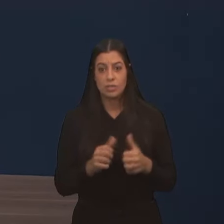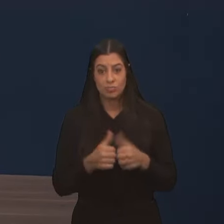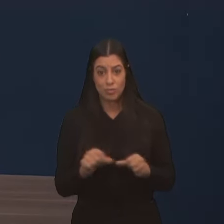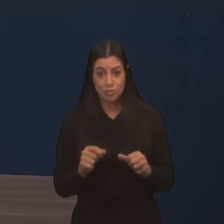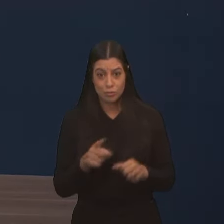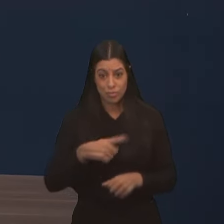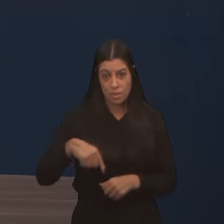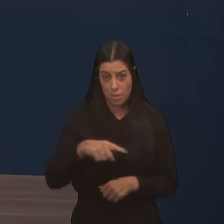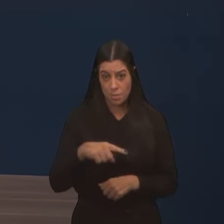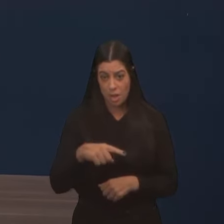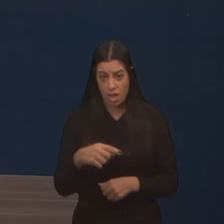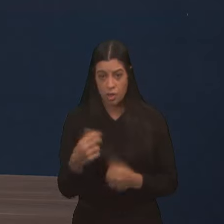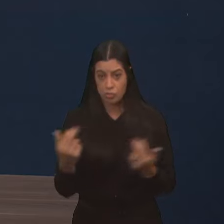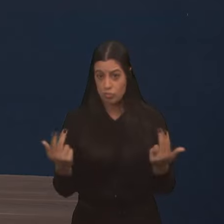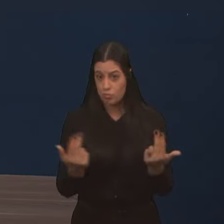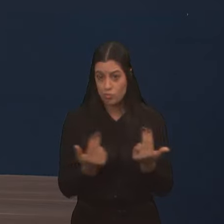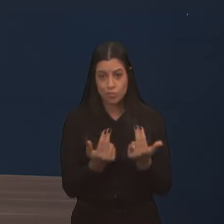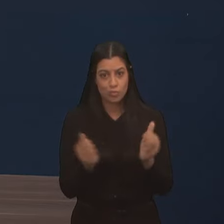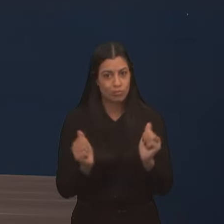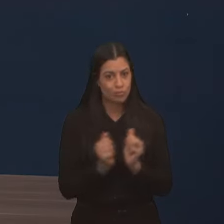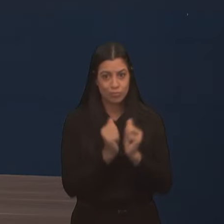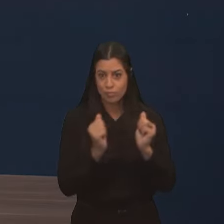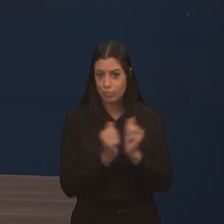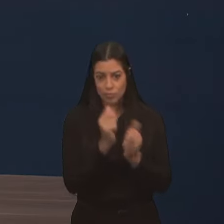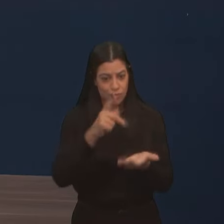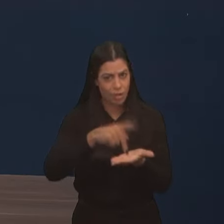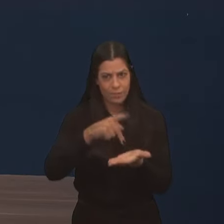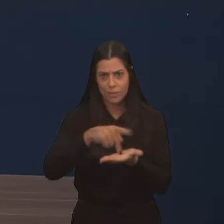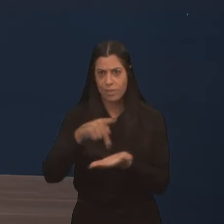Estamos mesmos frente a uma